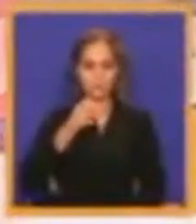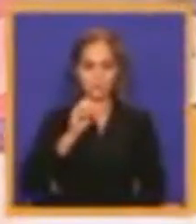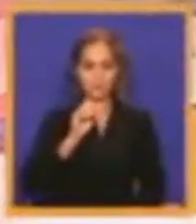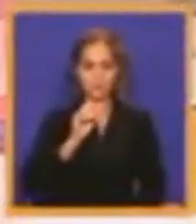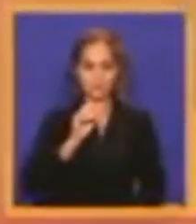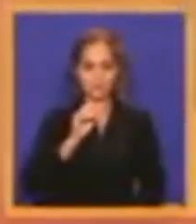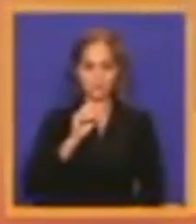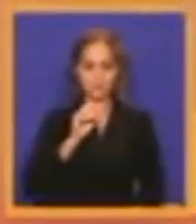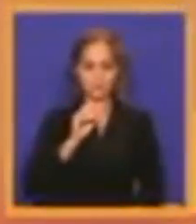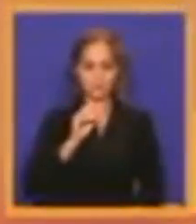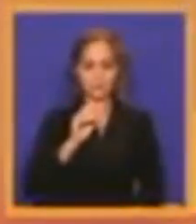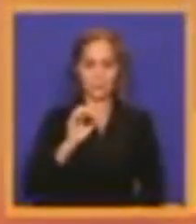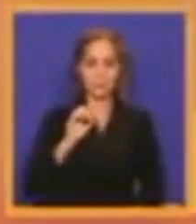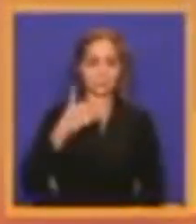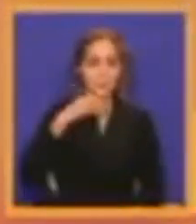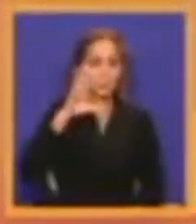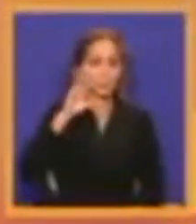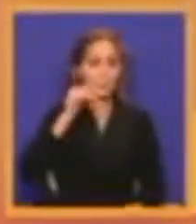707-200-250.